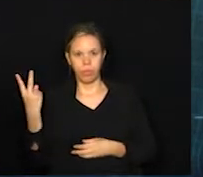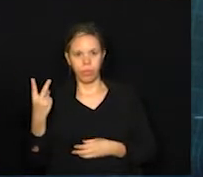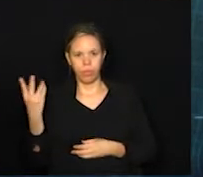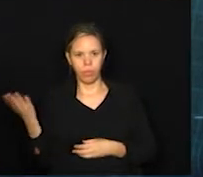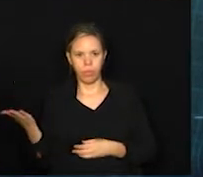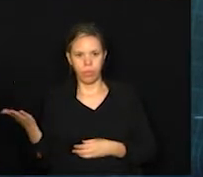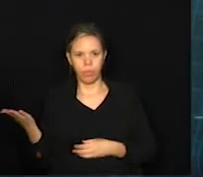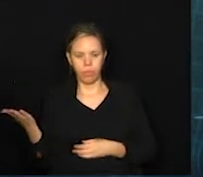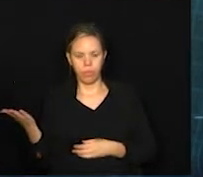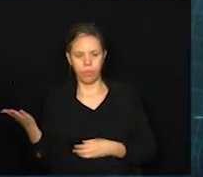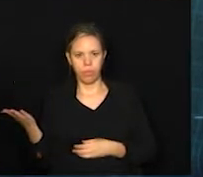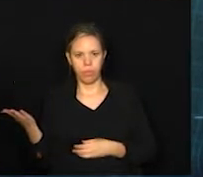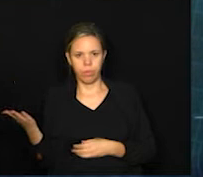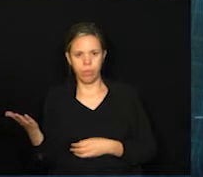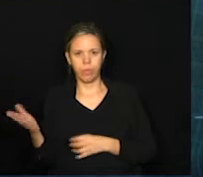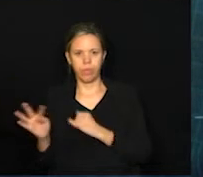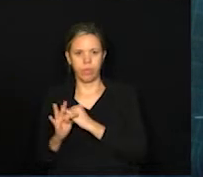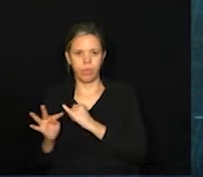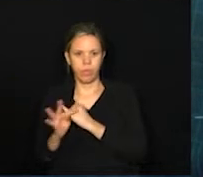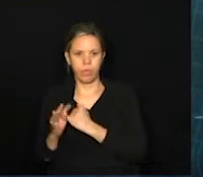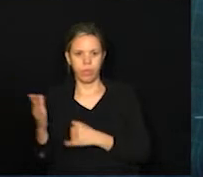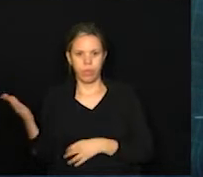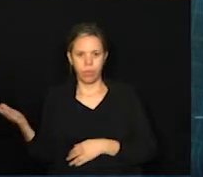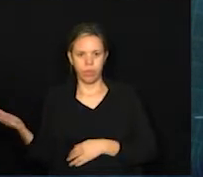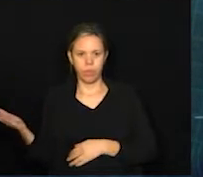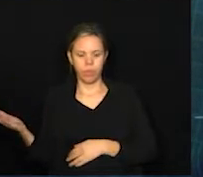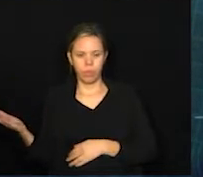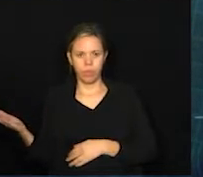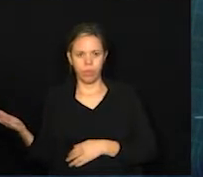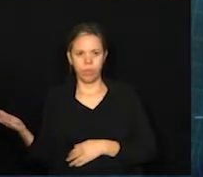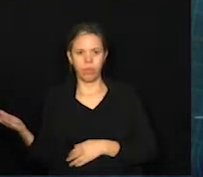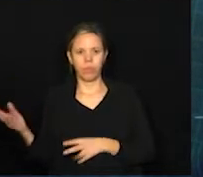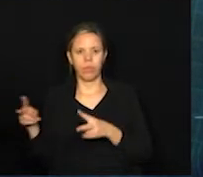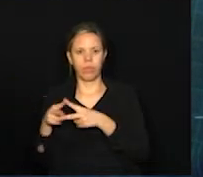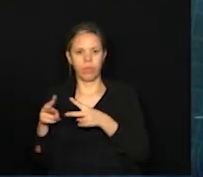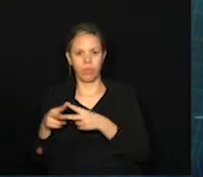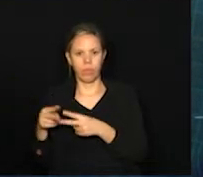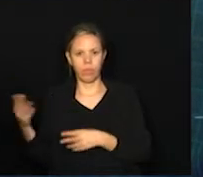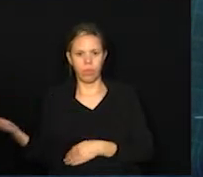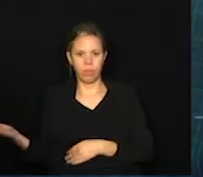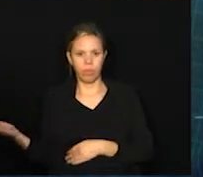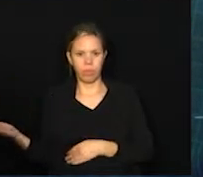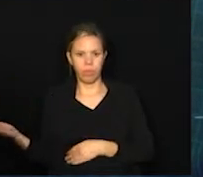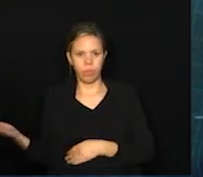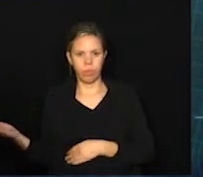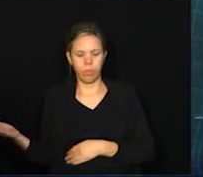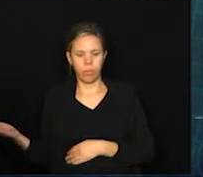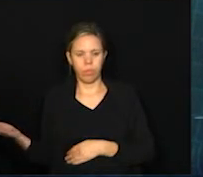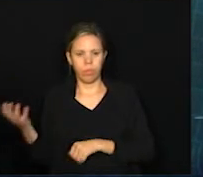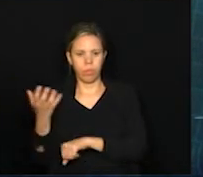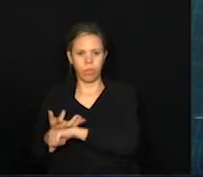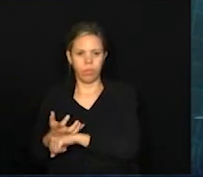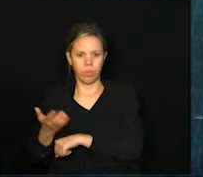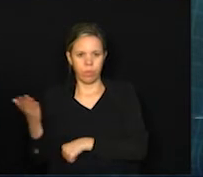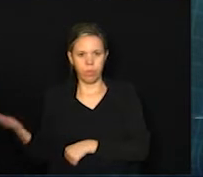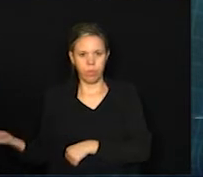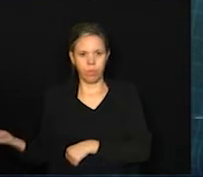Valinhos, 283, Itatiba, 205, Paulínia, 198, Nova